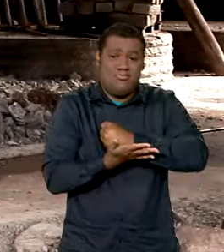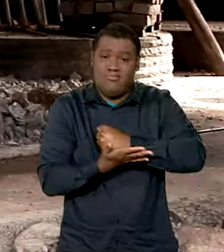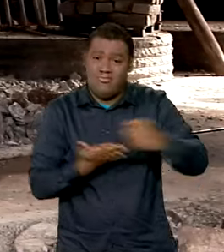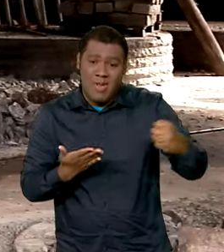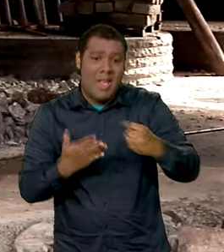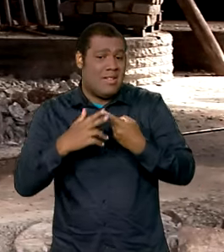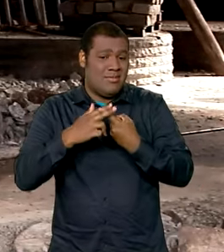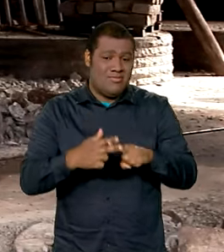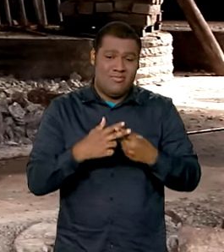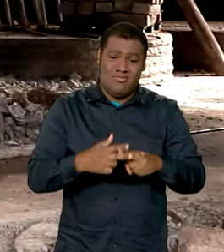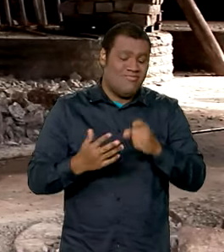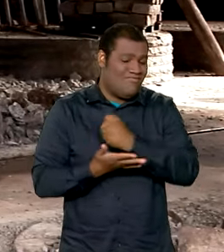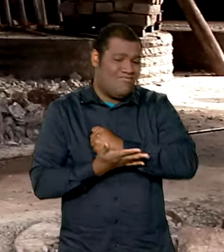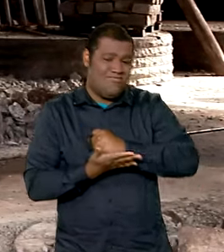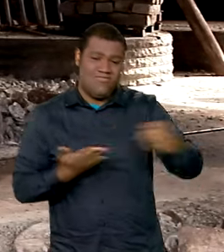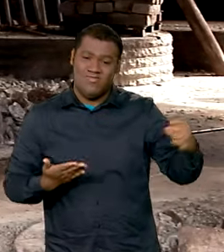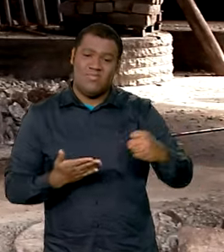reformado.